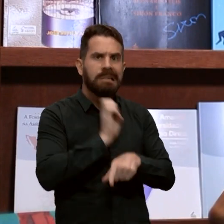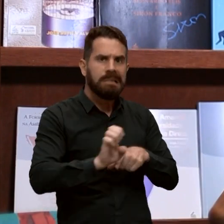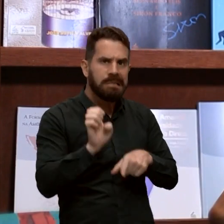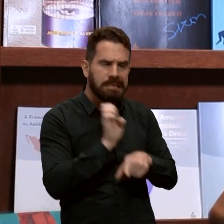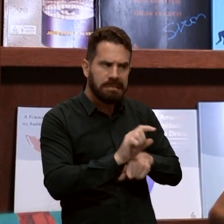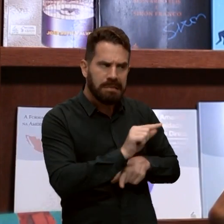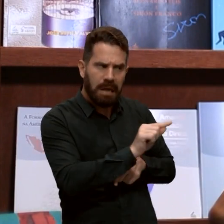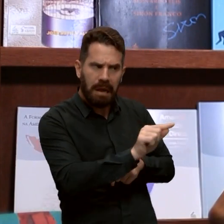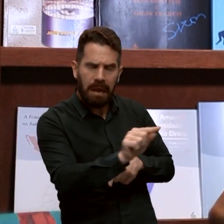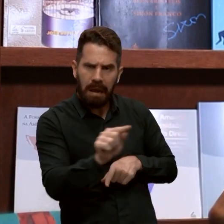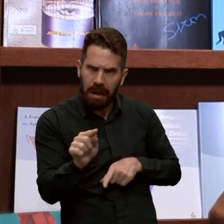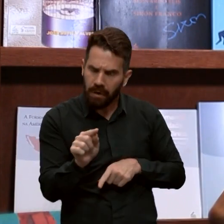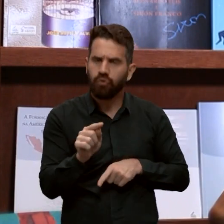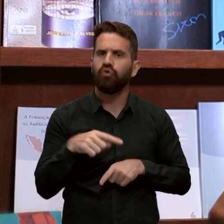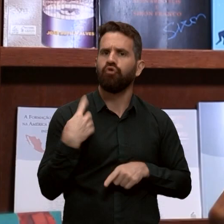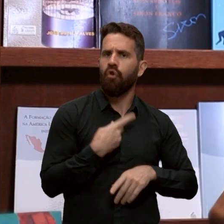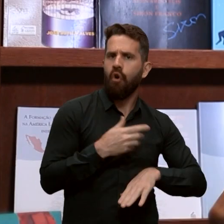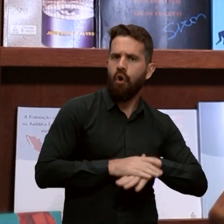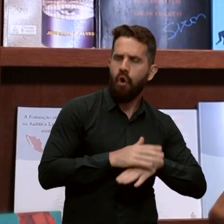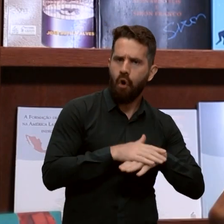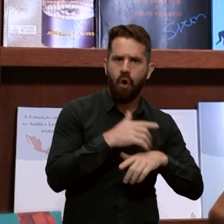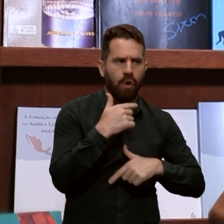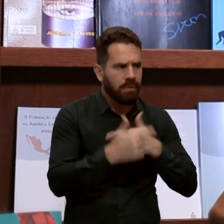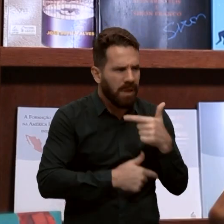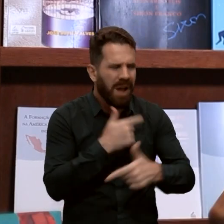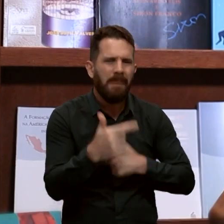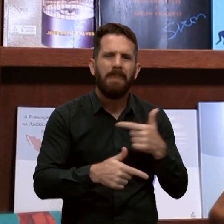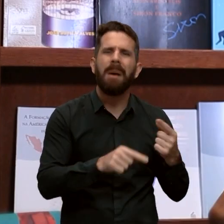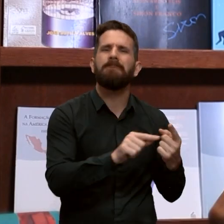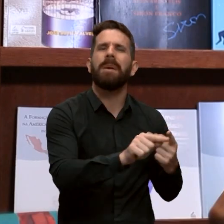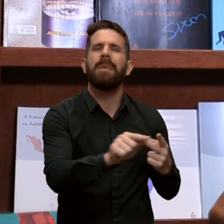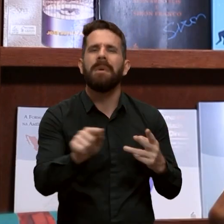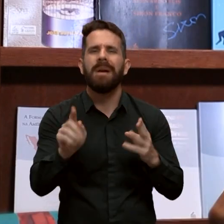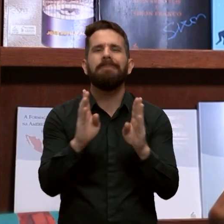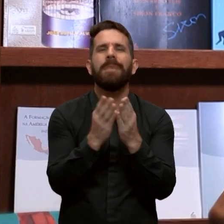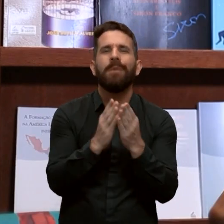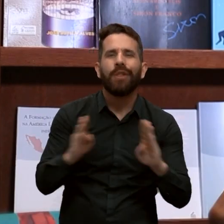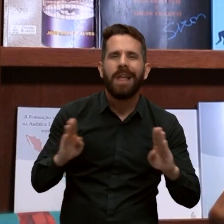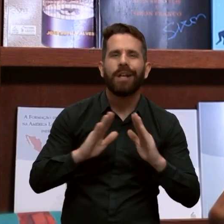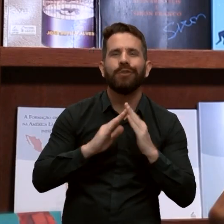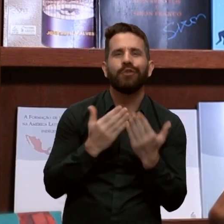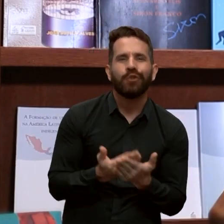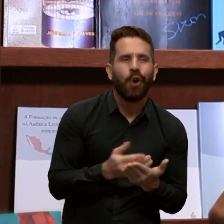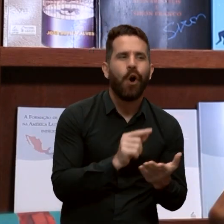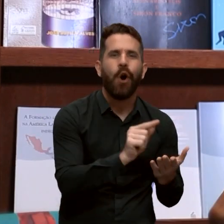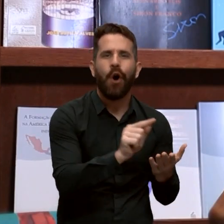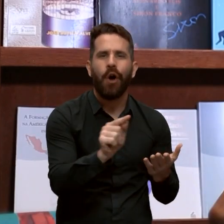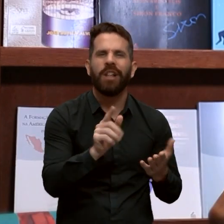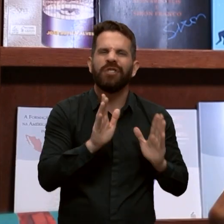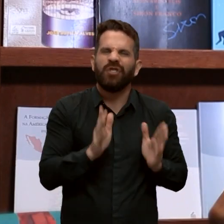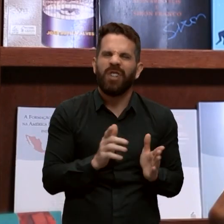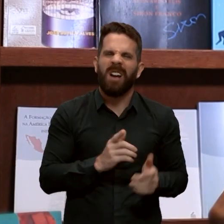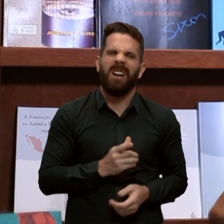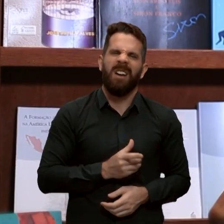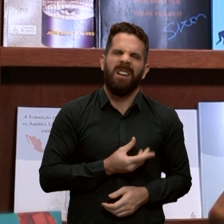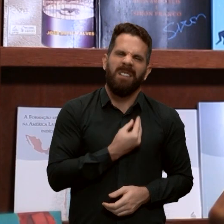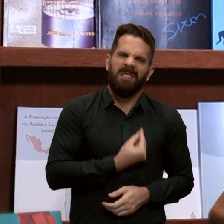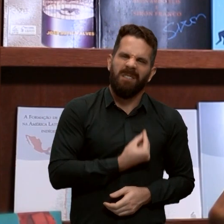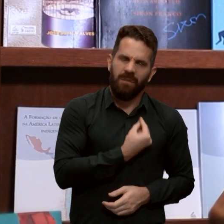gente faz então um trabalho aí com as bibliotecas escolares, leitura em bibliotecas escolares, com os trabalhos escolares, com os